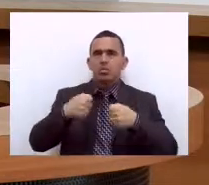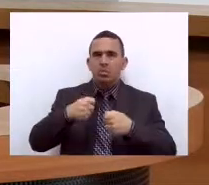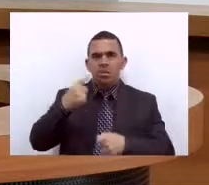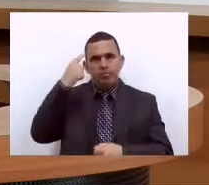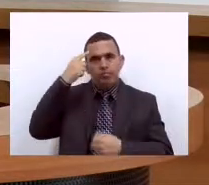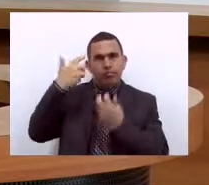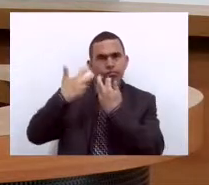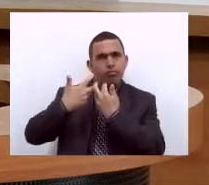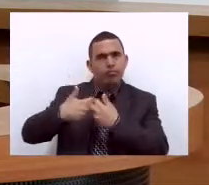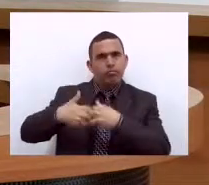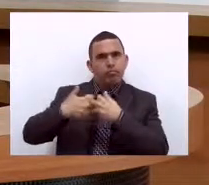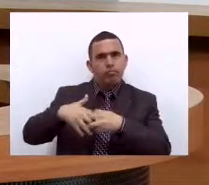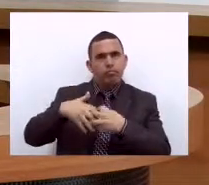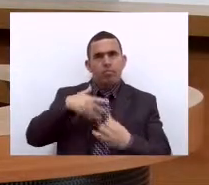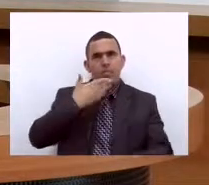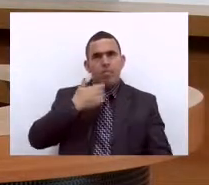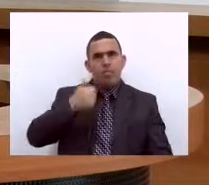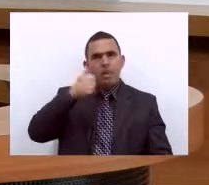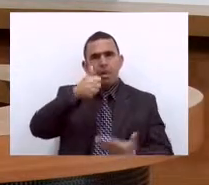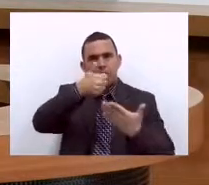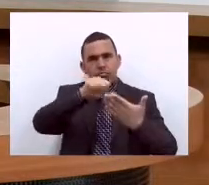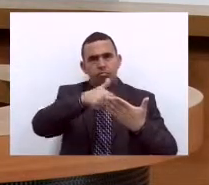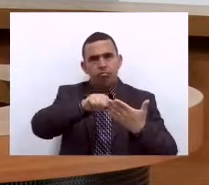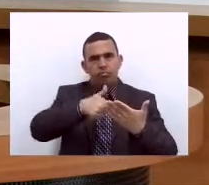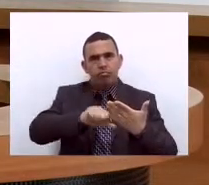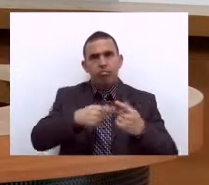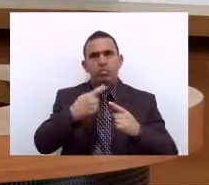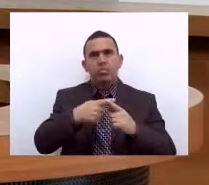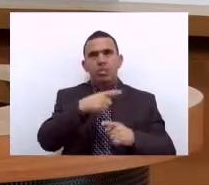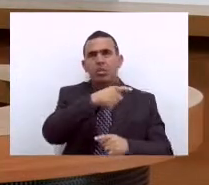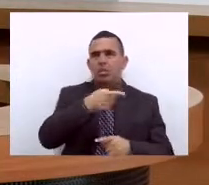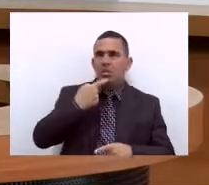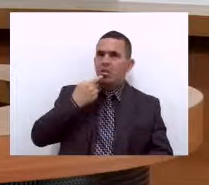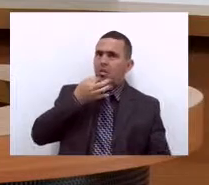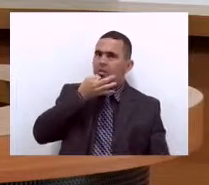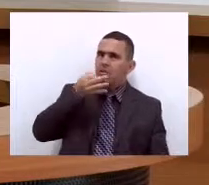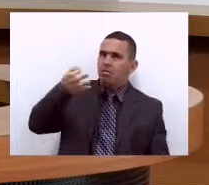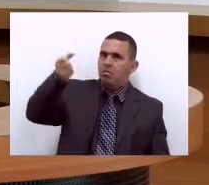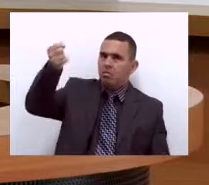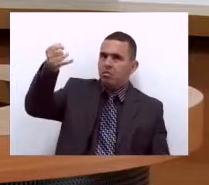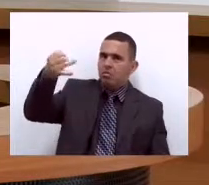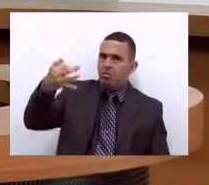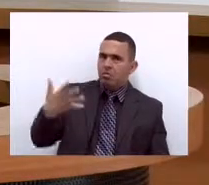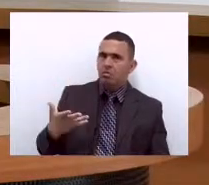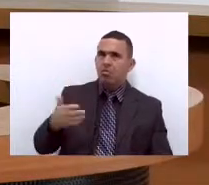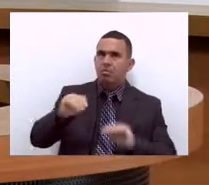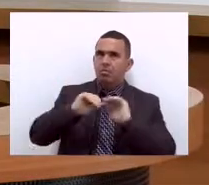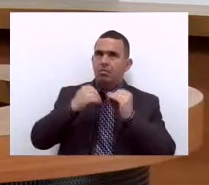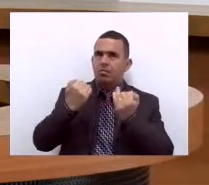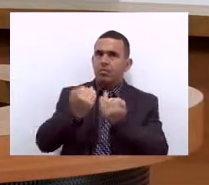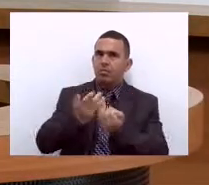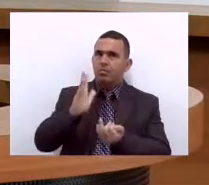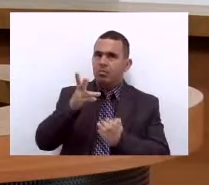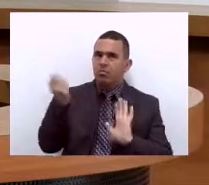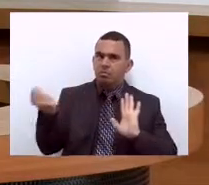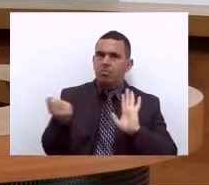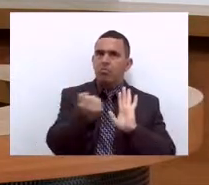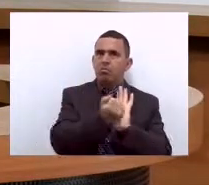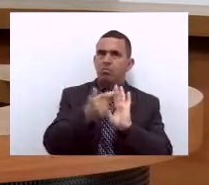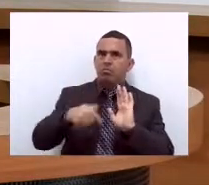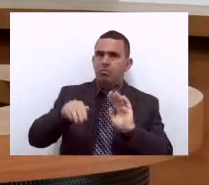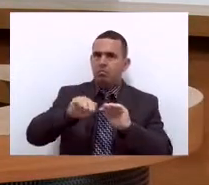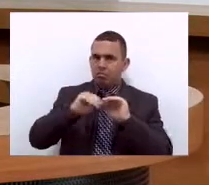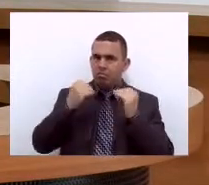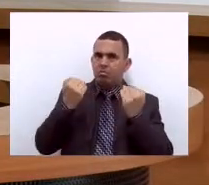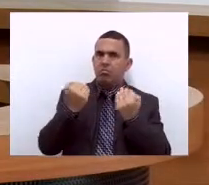melhor, analisarmos melhor, porque ele faz um pronunciamento aqui nesta casa, a qual fica registrado aqui nesta